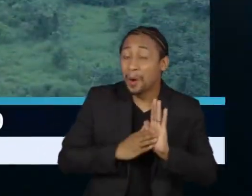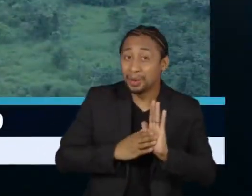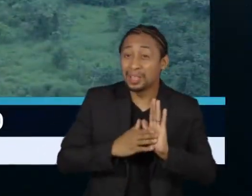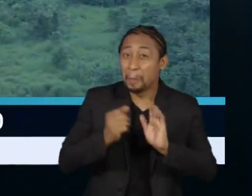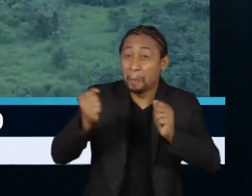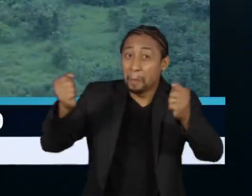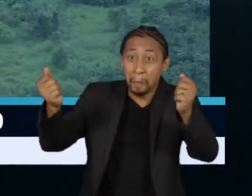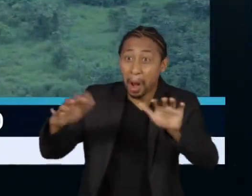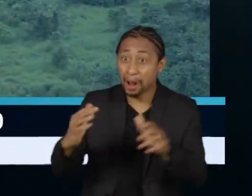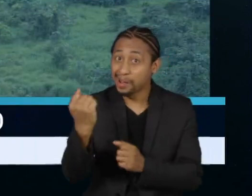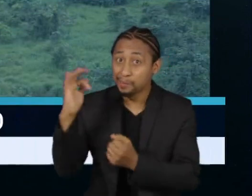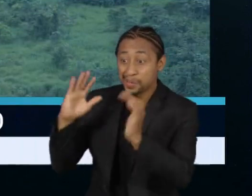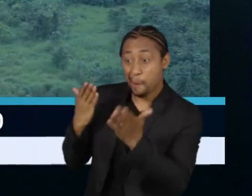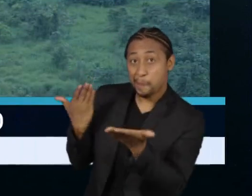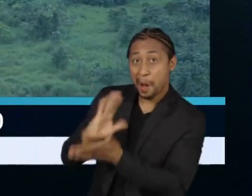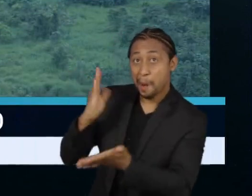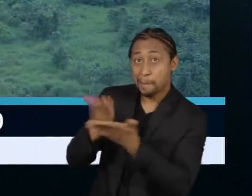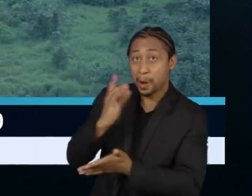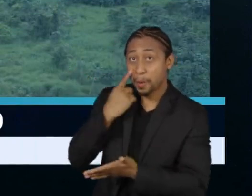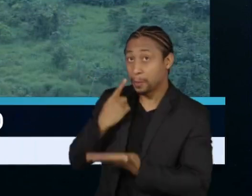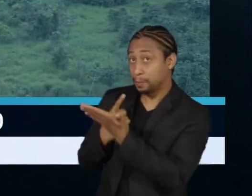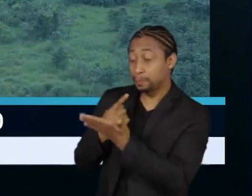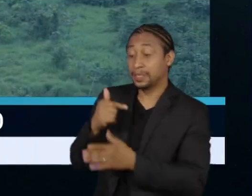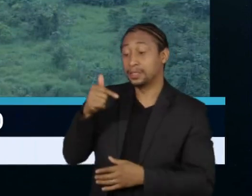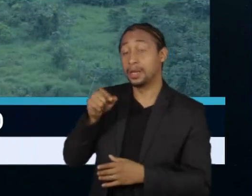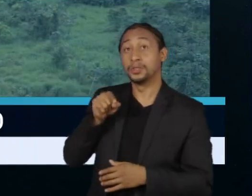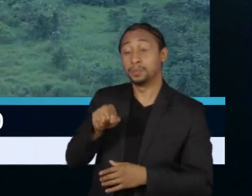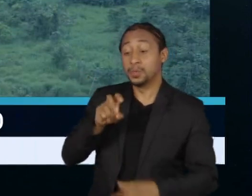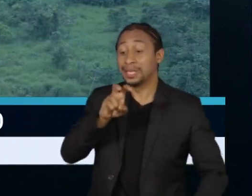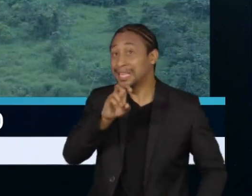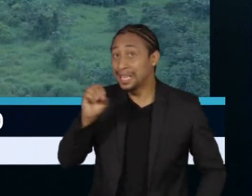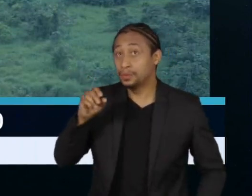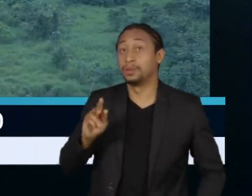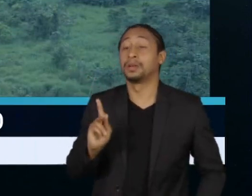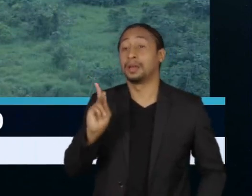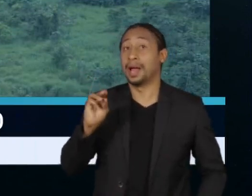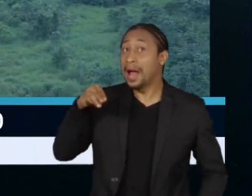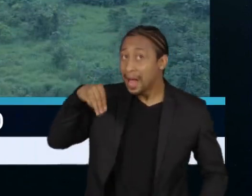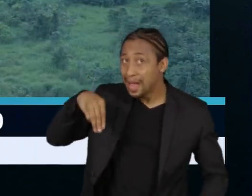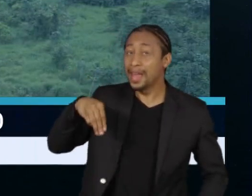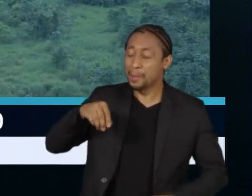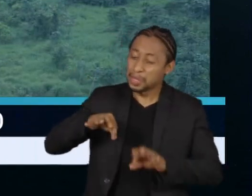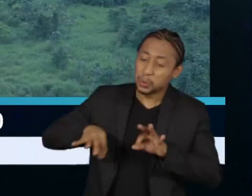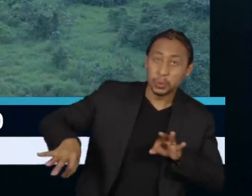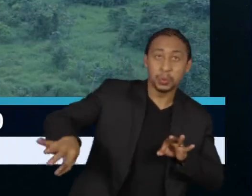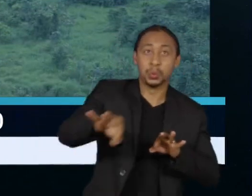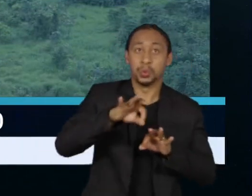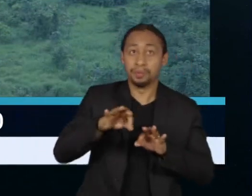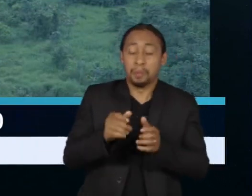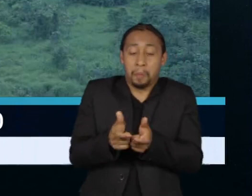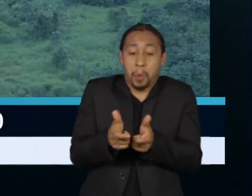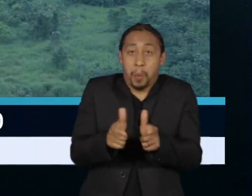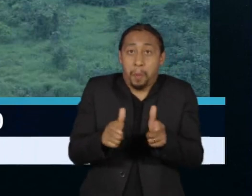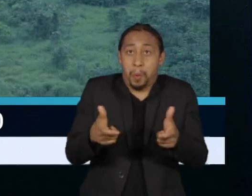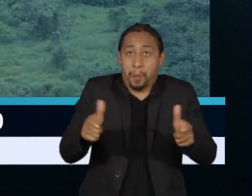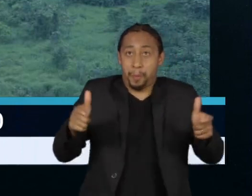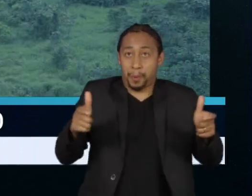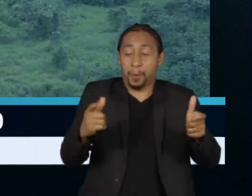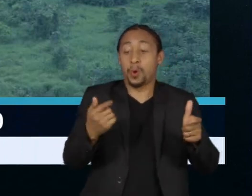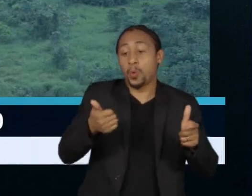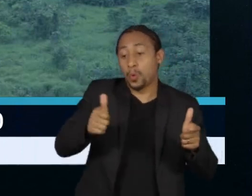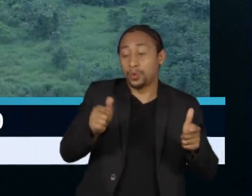o desmatamento na Amazônia era de 7.500 quilômetros quadrados. Em 4 anos, esse número se expandiu